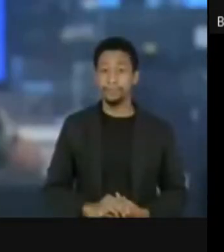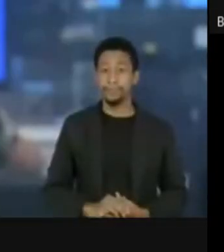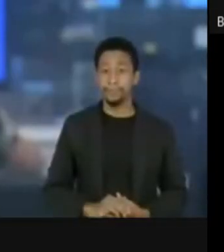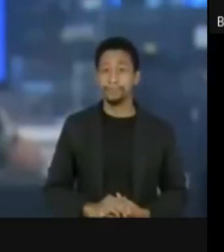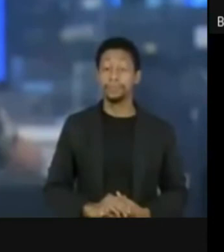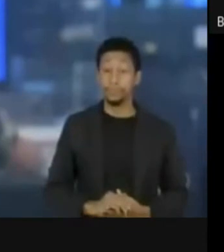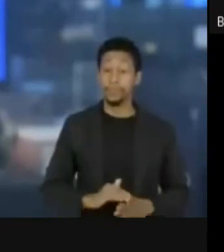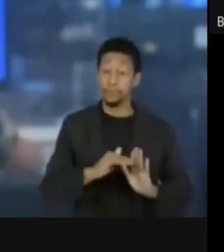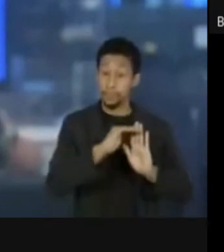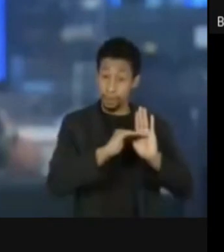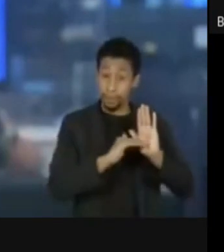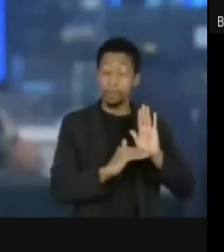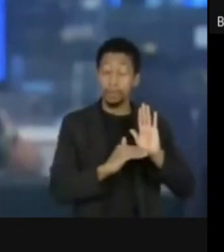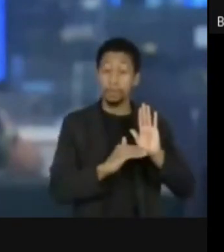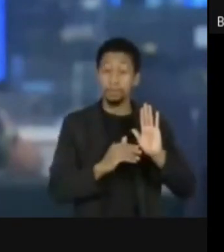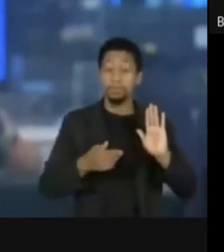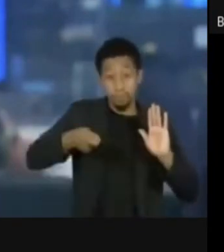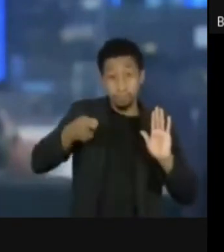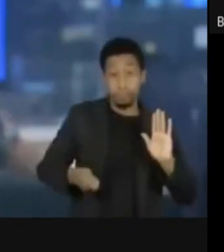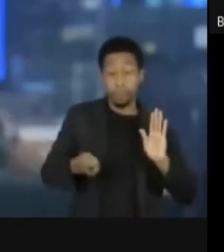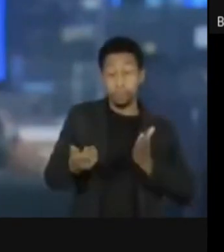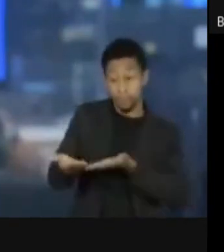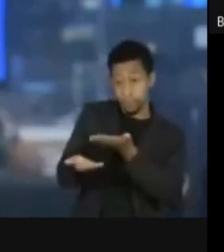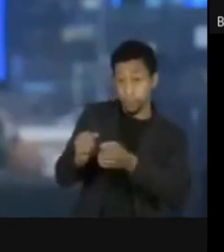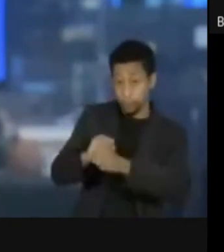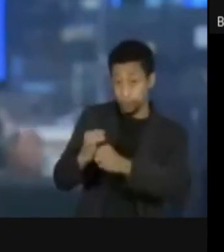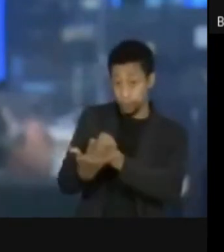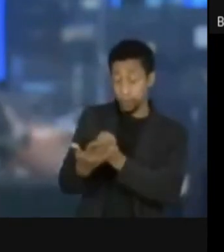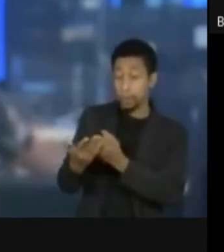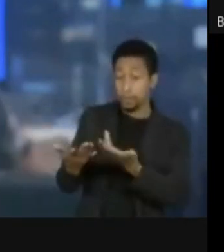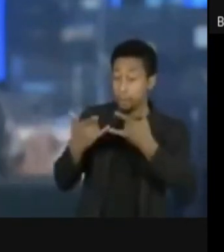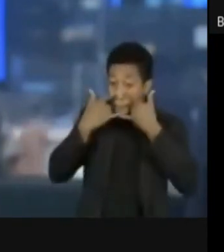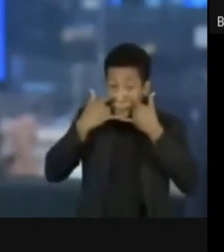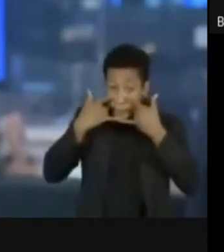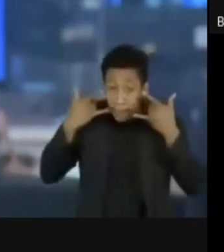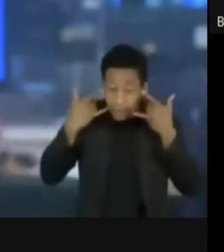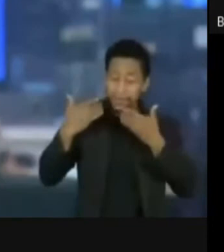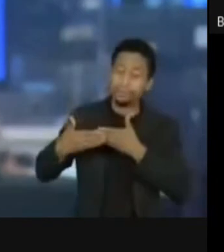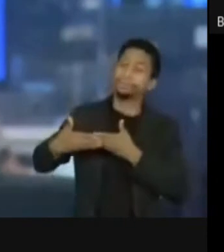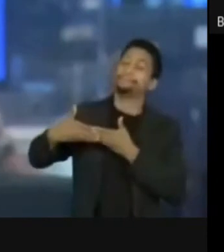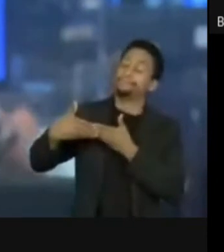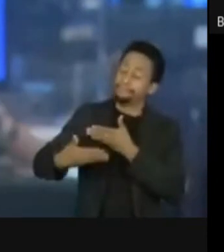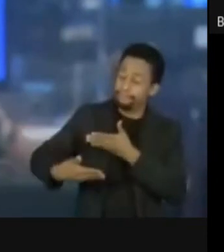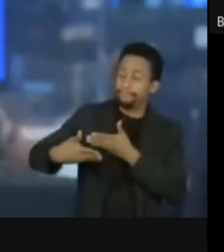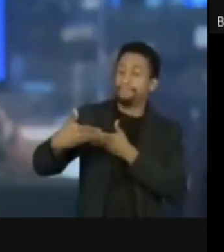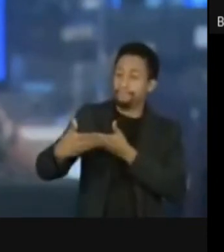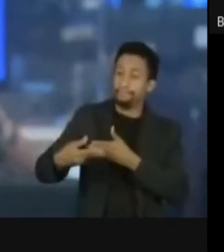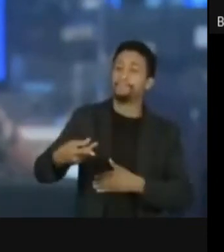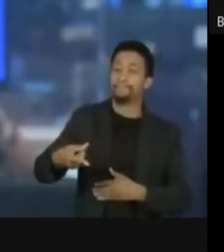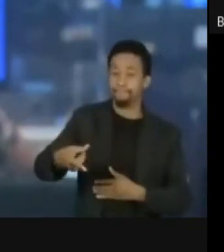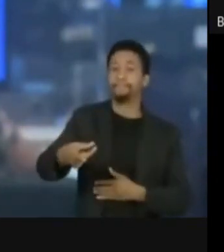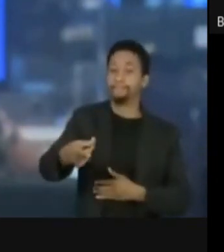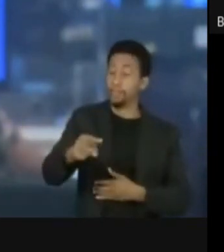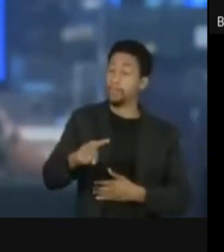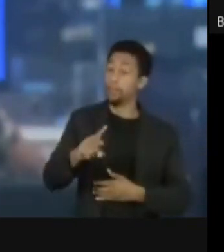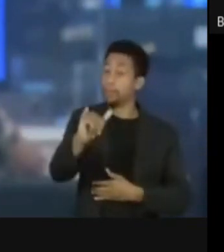As medidas de prevenção da Covid-19, como o uso de máscaras, devem nos acompanhar por bastante tempo. O que pouca